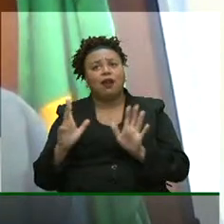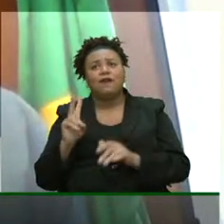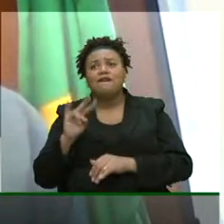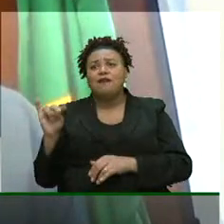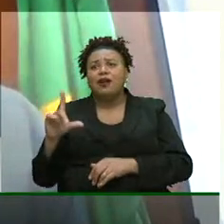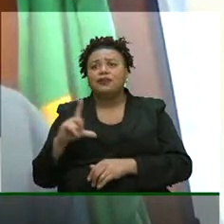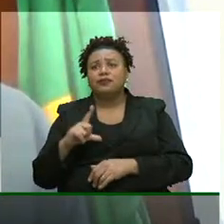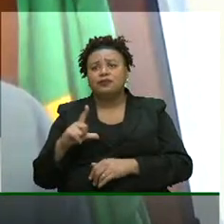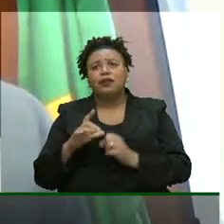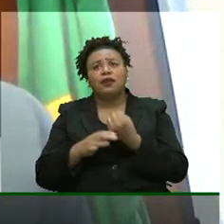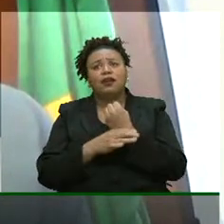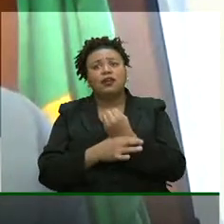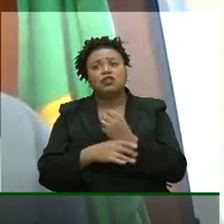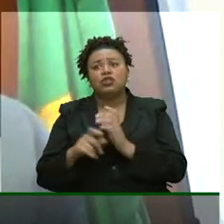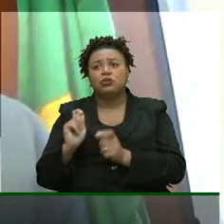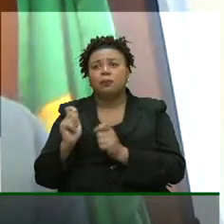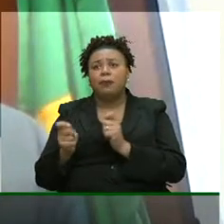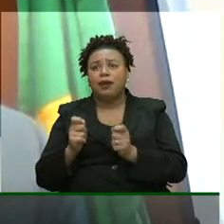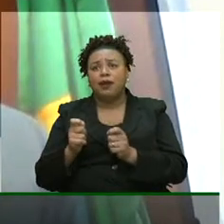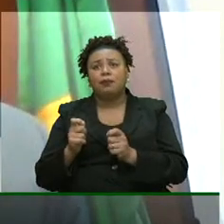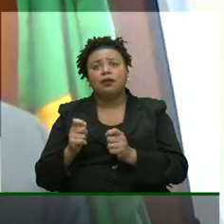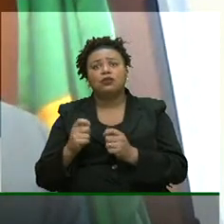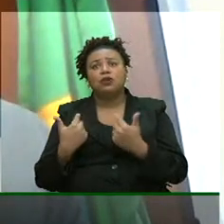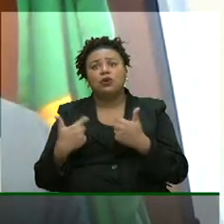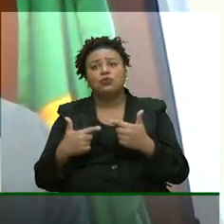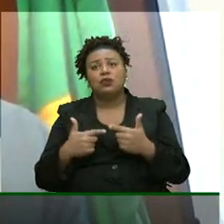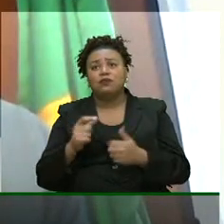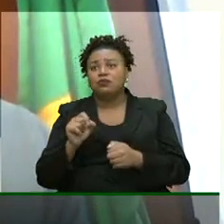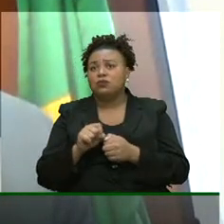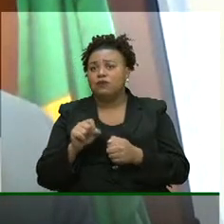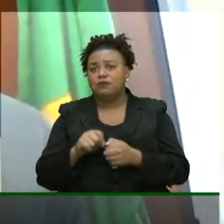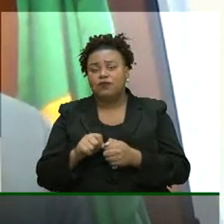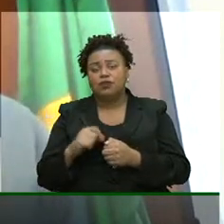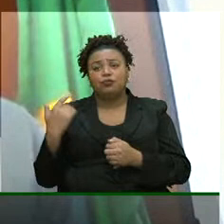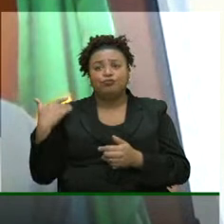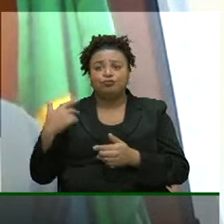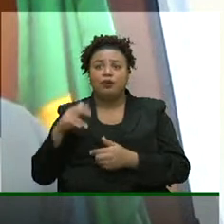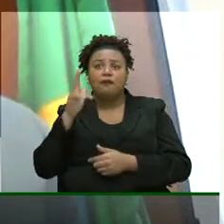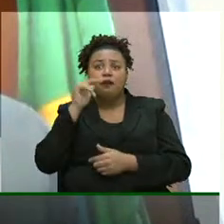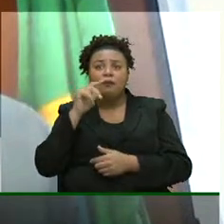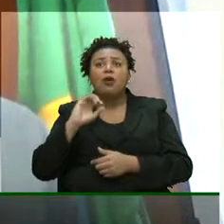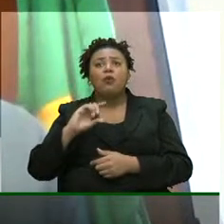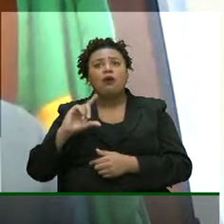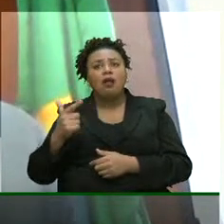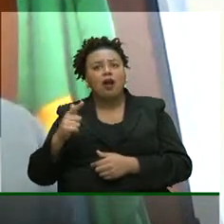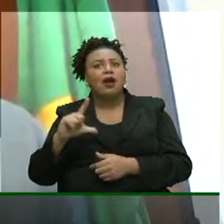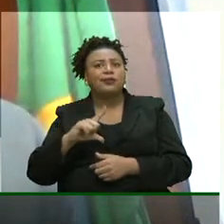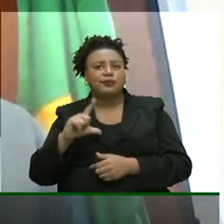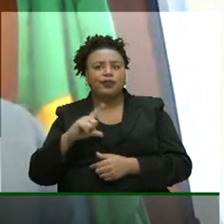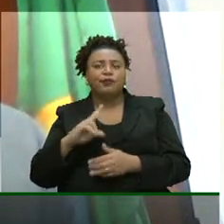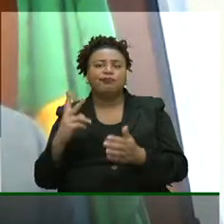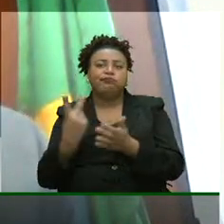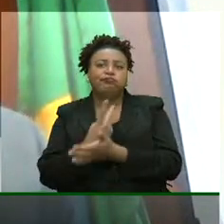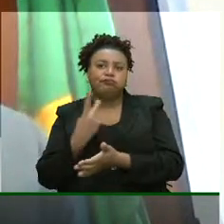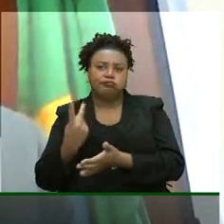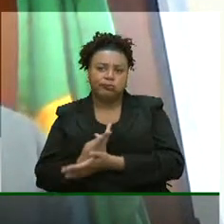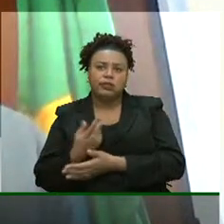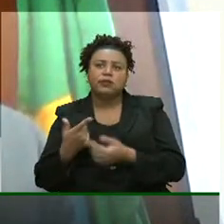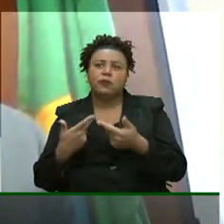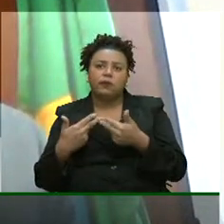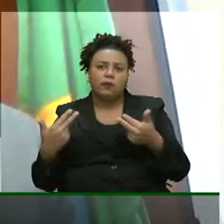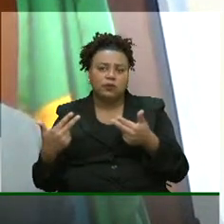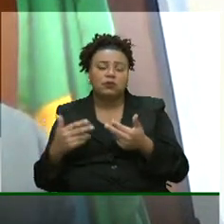estar garantindo o pagamento aqui a um serviço não prestado desde o mês de abril. Claro que houve circunstâncias que forçaram a